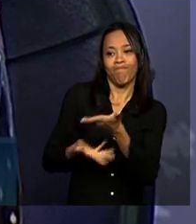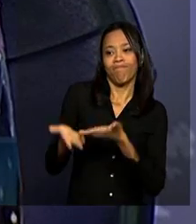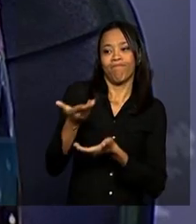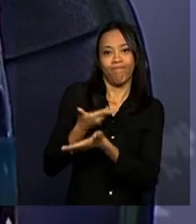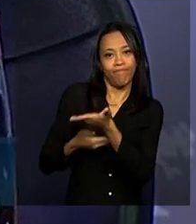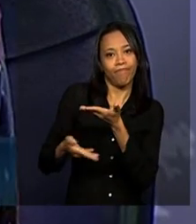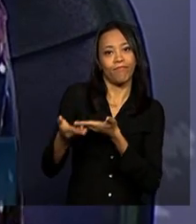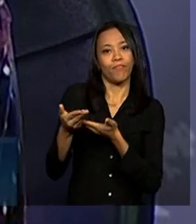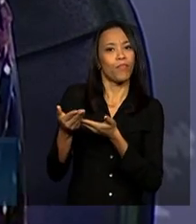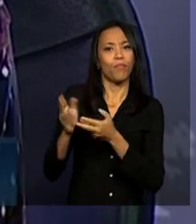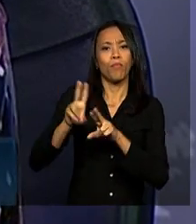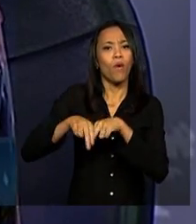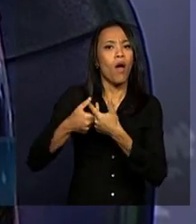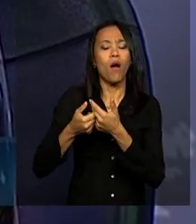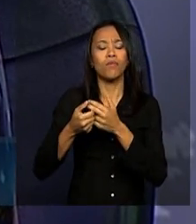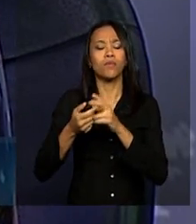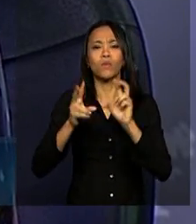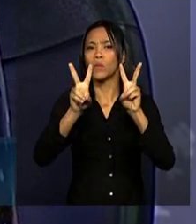porque os temas